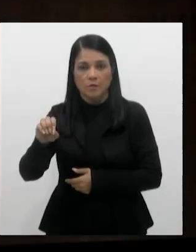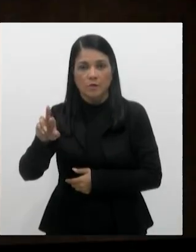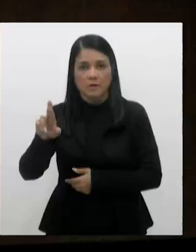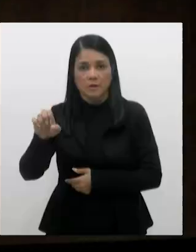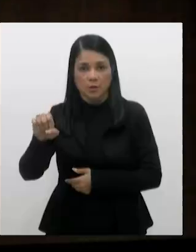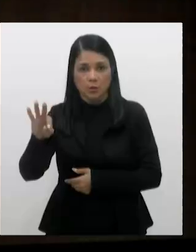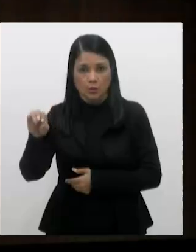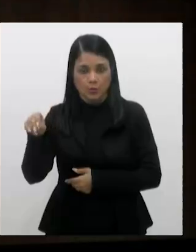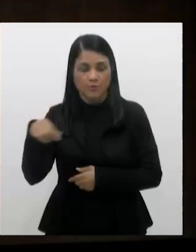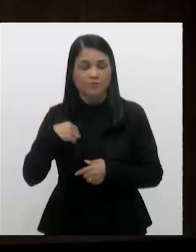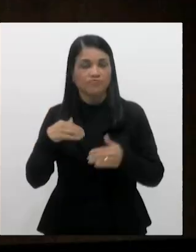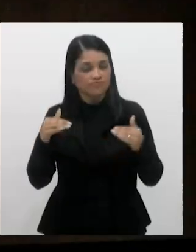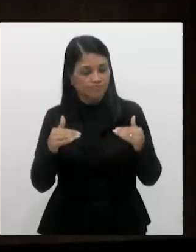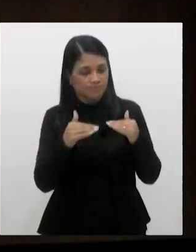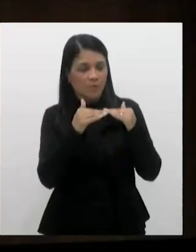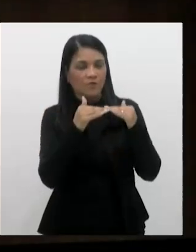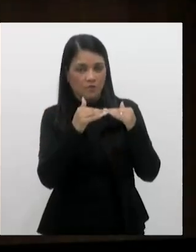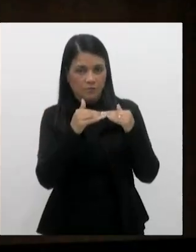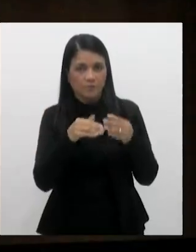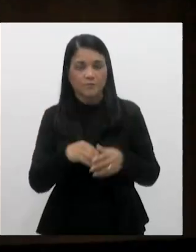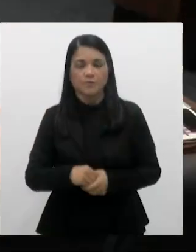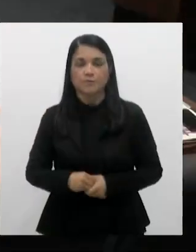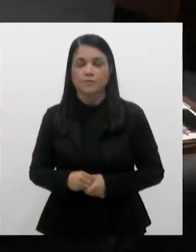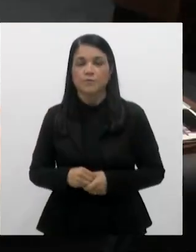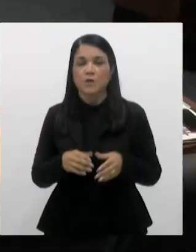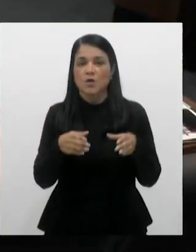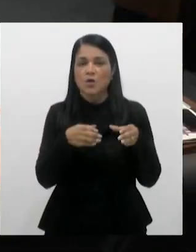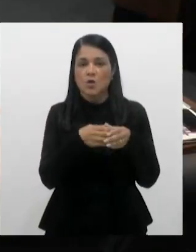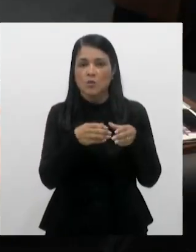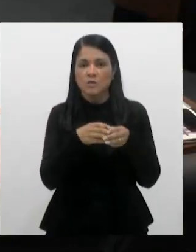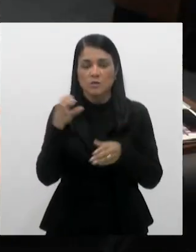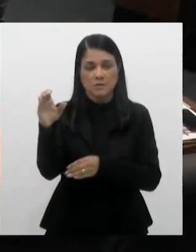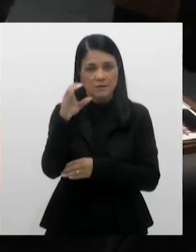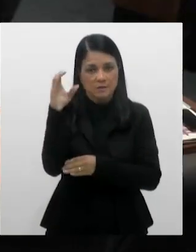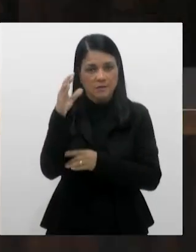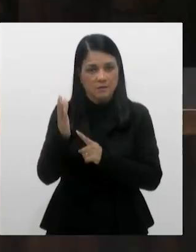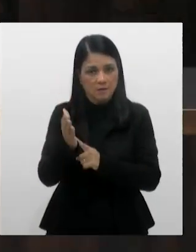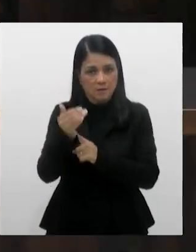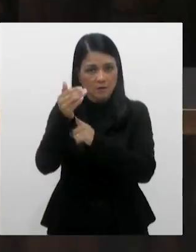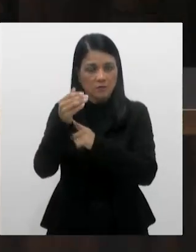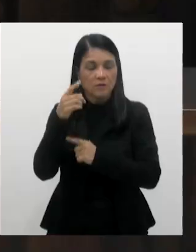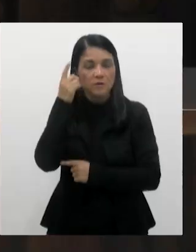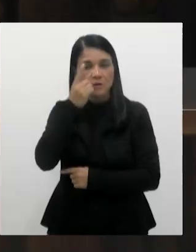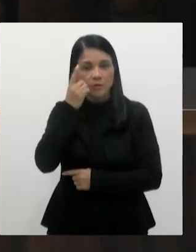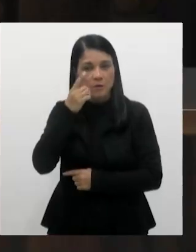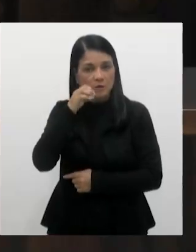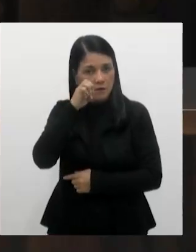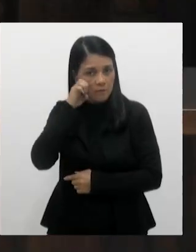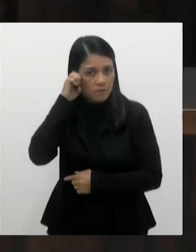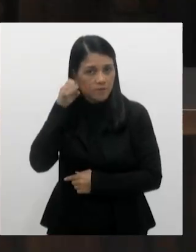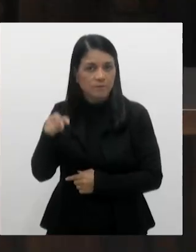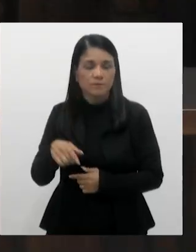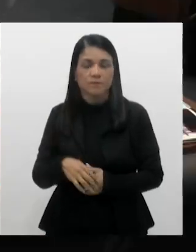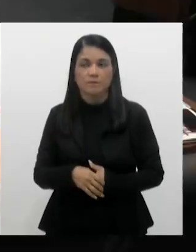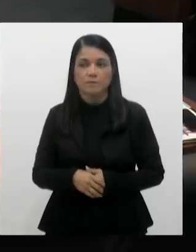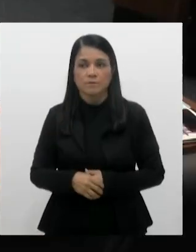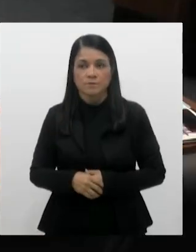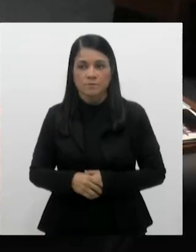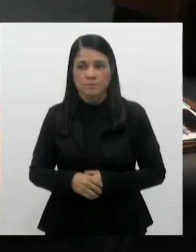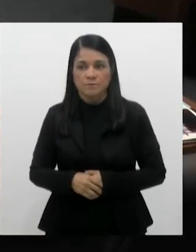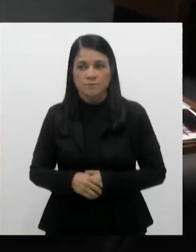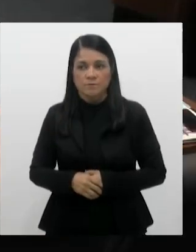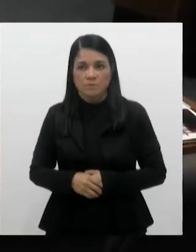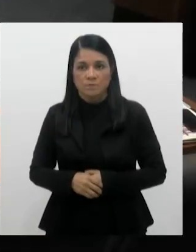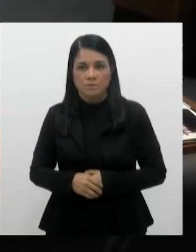Senhor presidente, favorável. Pela Comissão de Ciência e Tecnologia, deputada Élica Takimoto.